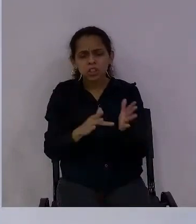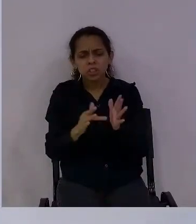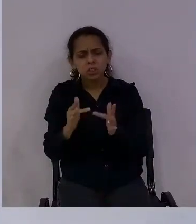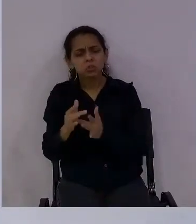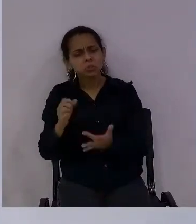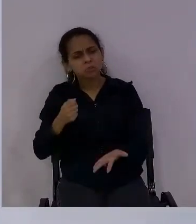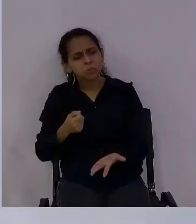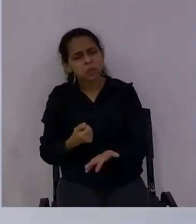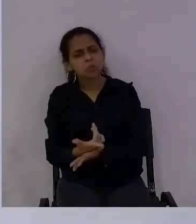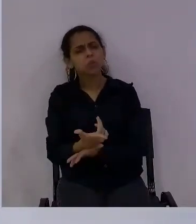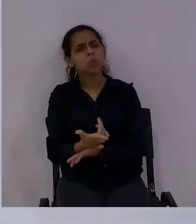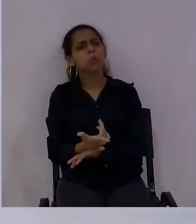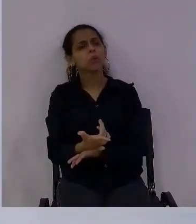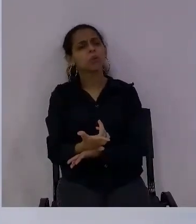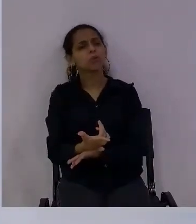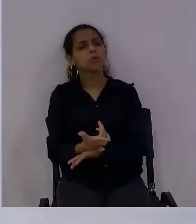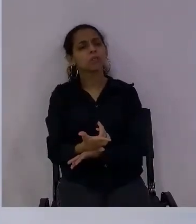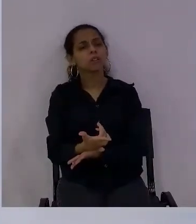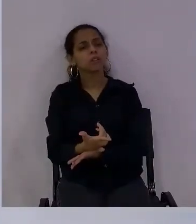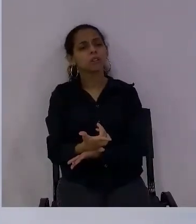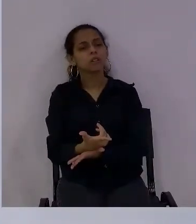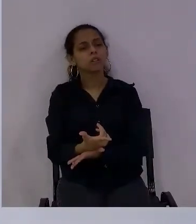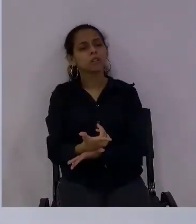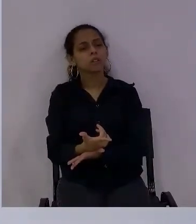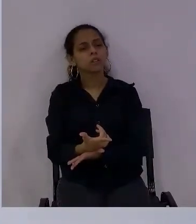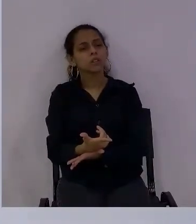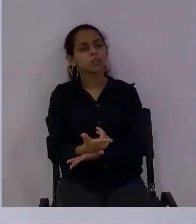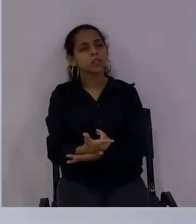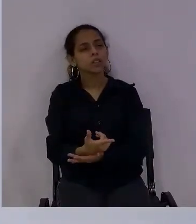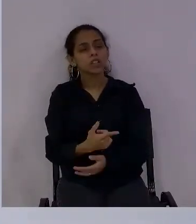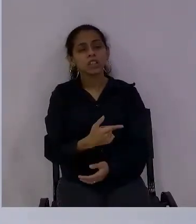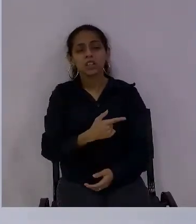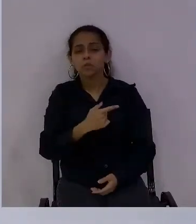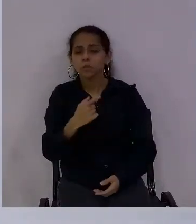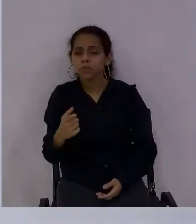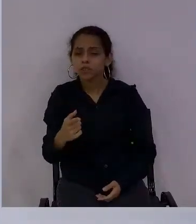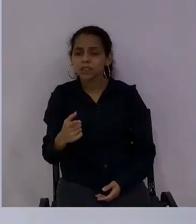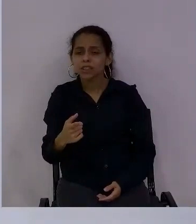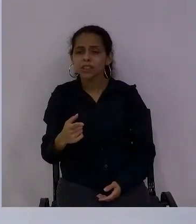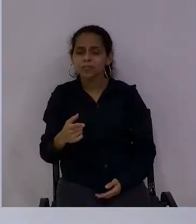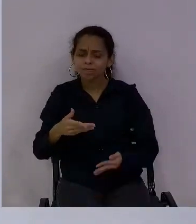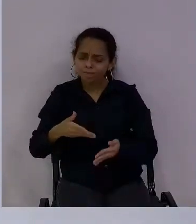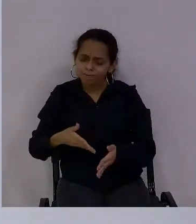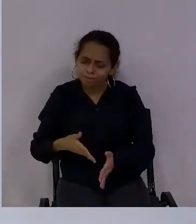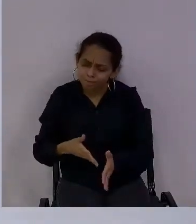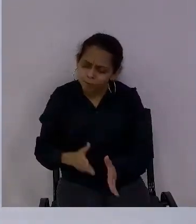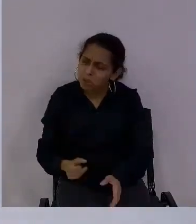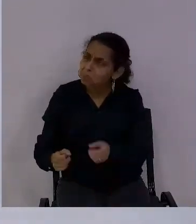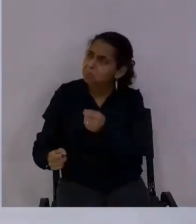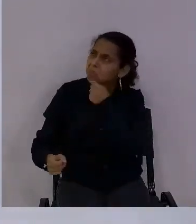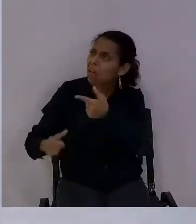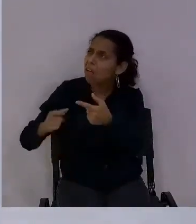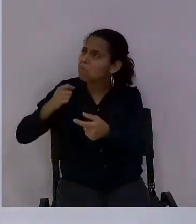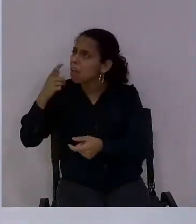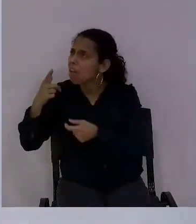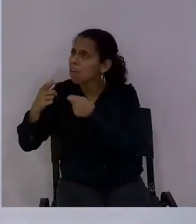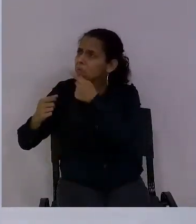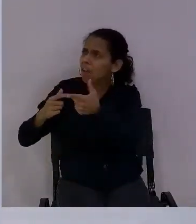isso é viver uma contínua ofensa a este que resolveu tudo por